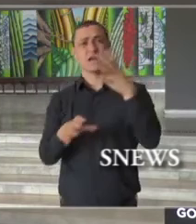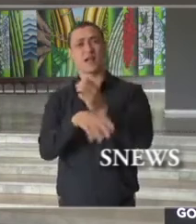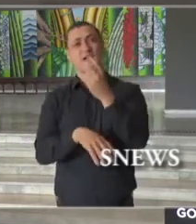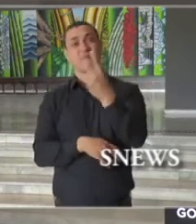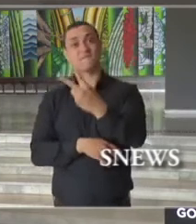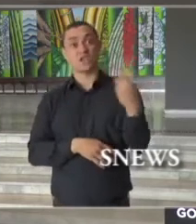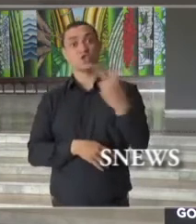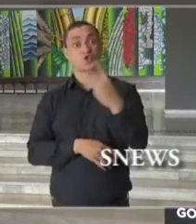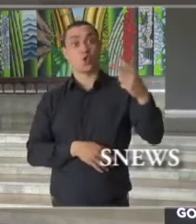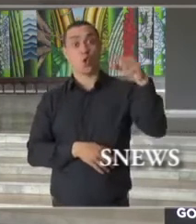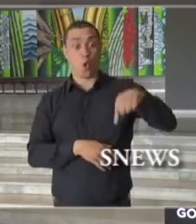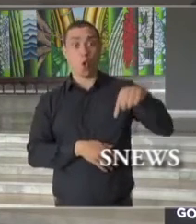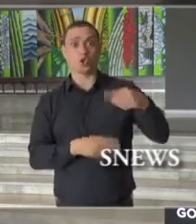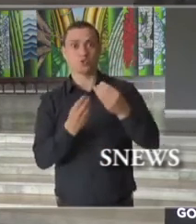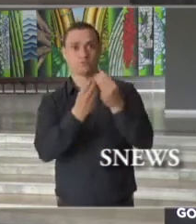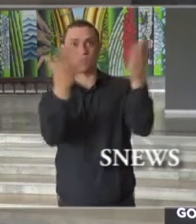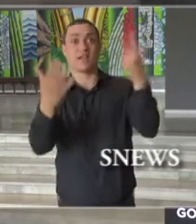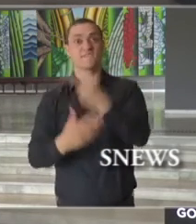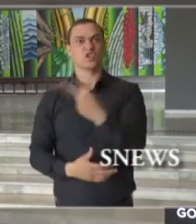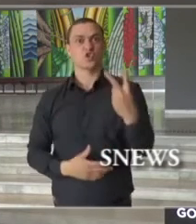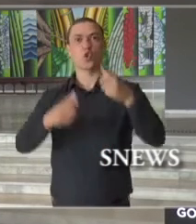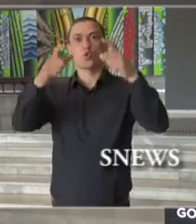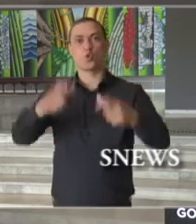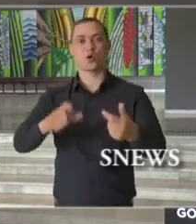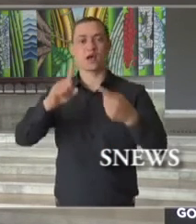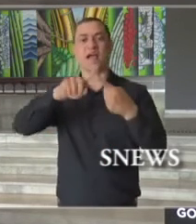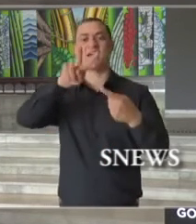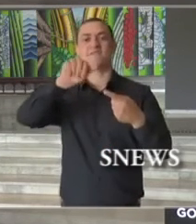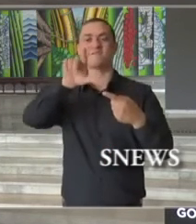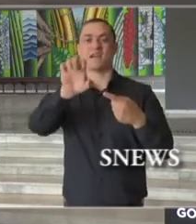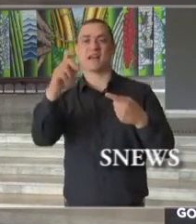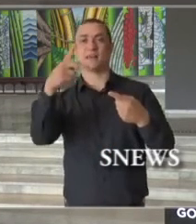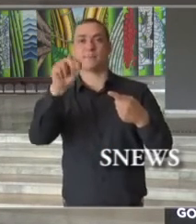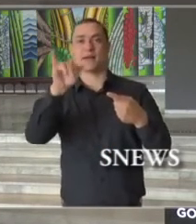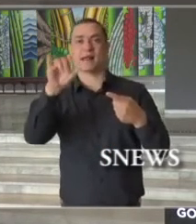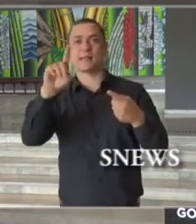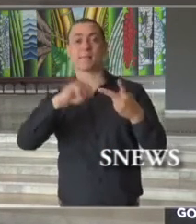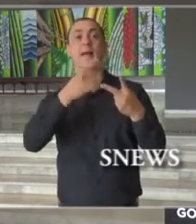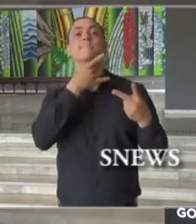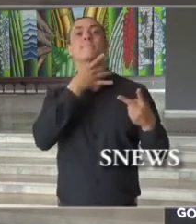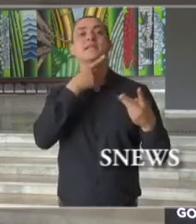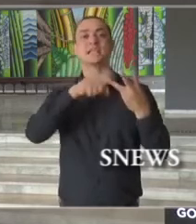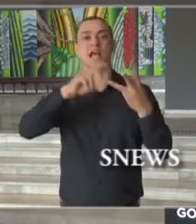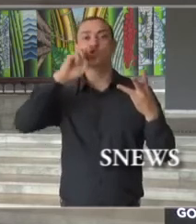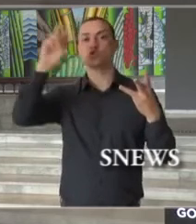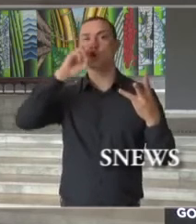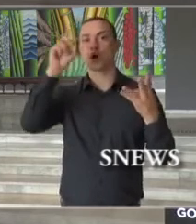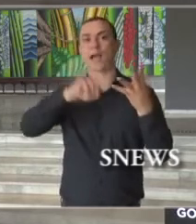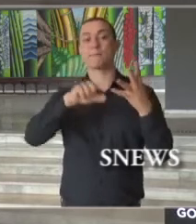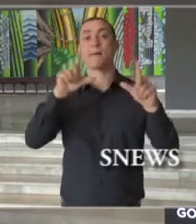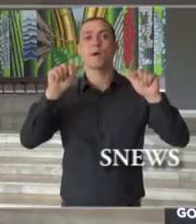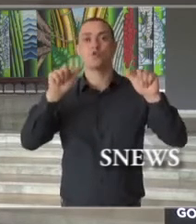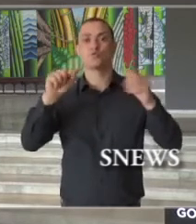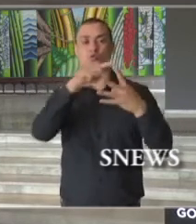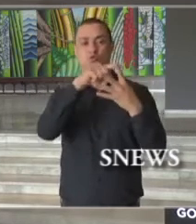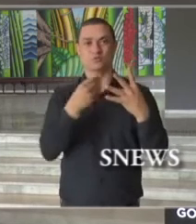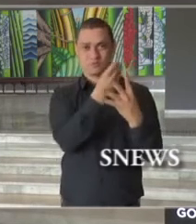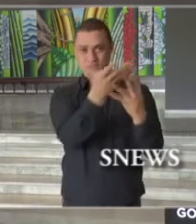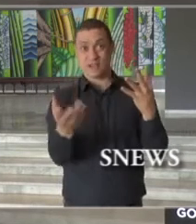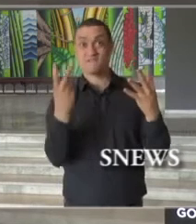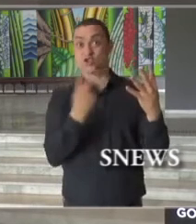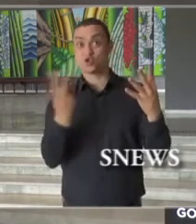22 que serão distribuídos hoje nas regiões de vale do paraíba marília sorocaba e bauru